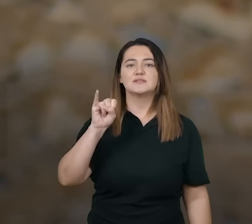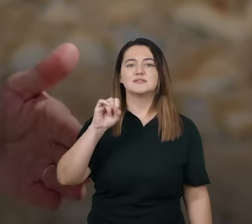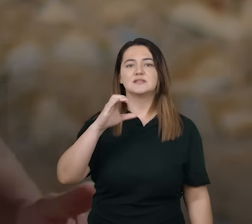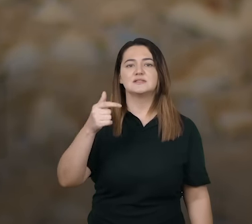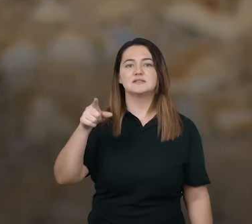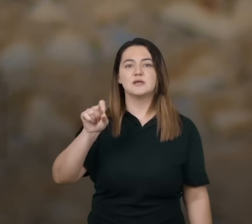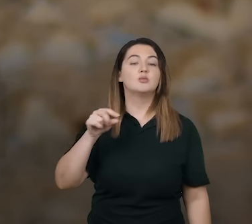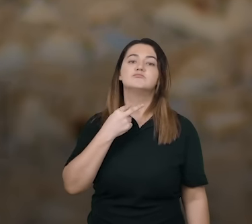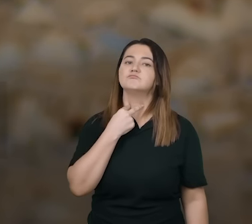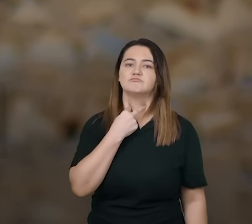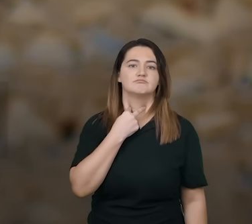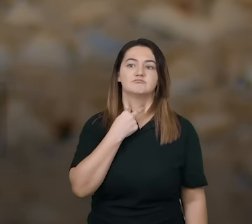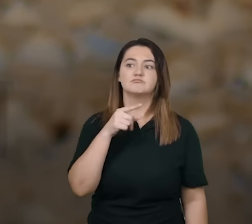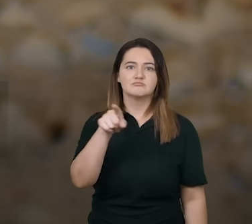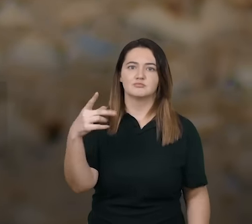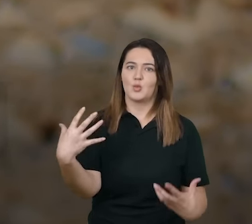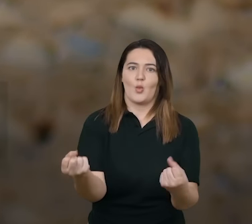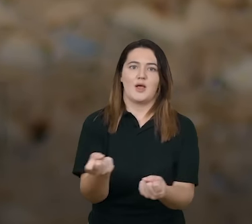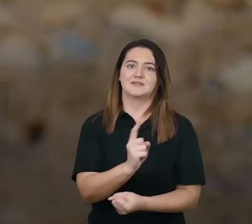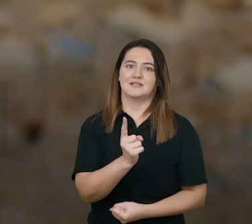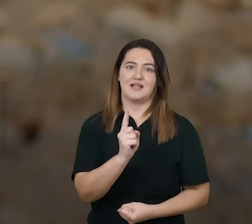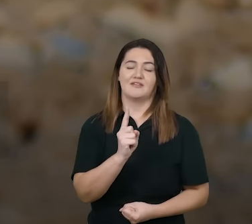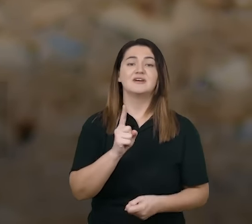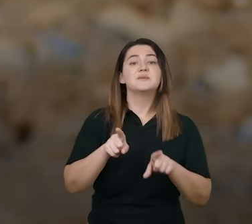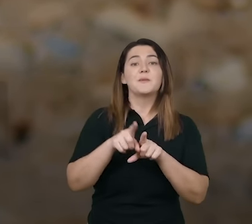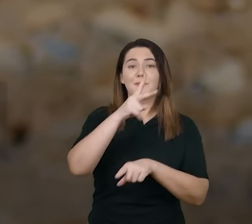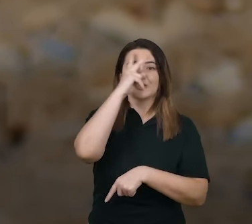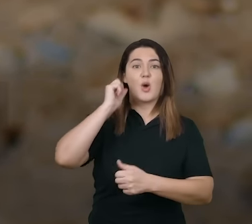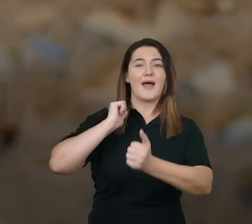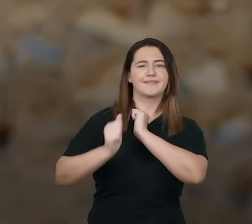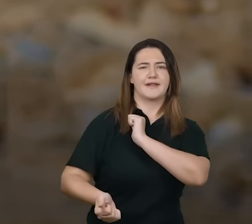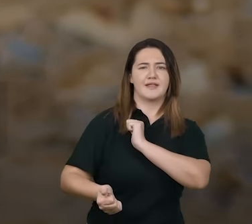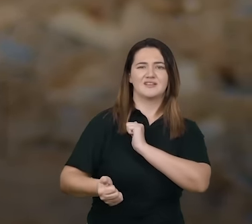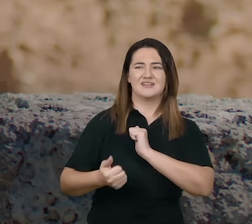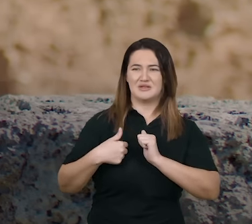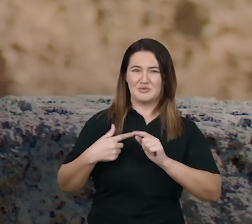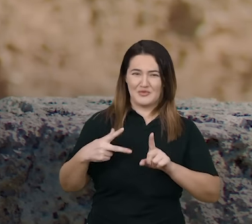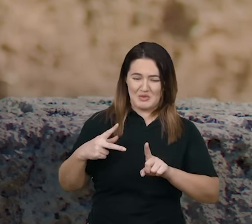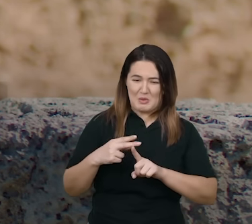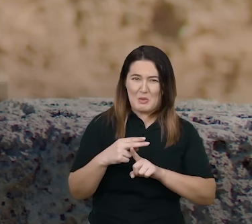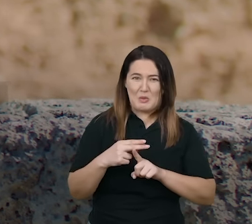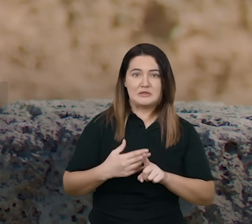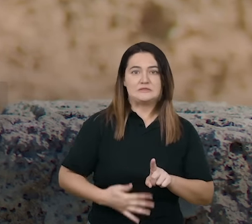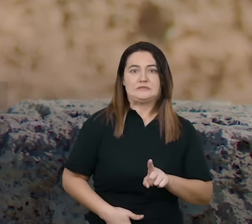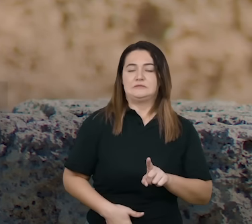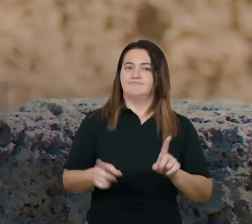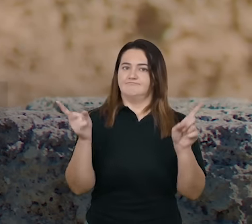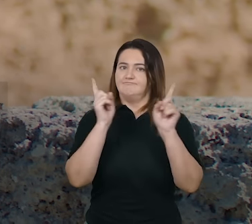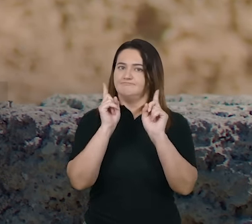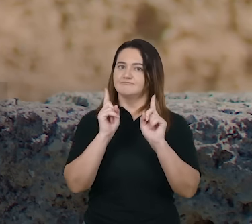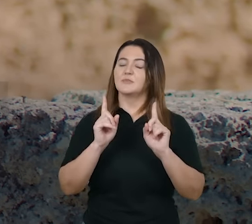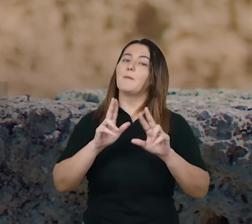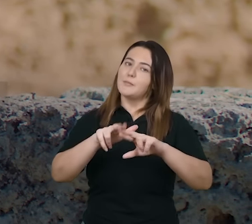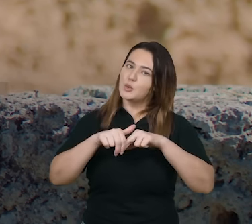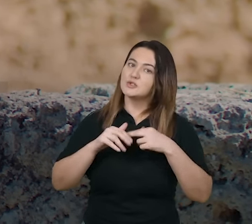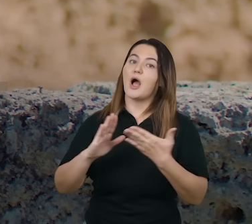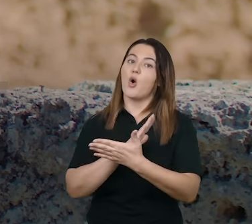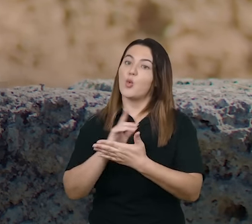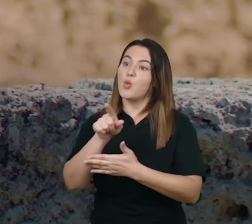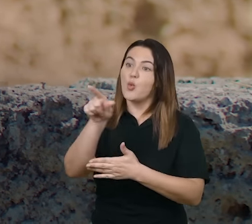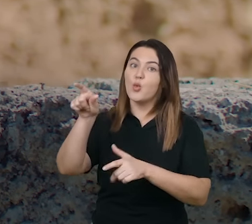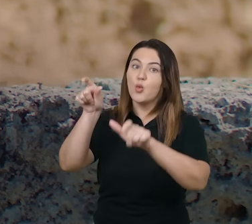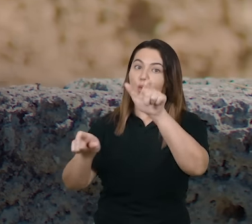corresse nas Olimpíadas. Então as pessoas não gostavam da ideia de ser circuncidado. Dessa forma, muitos gregos se